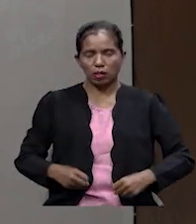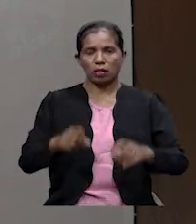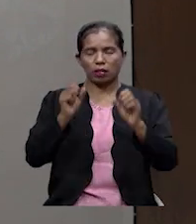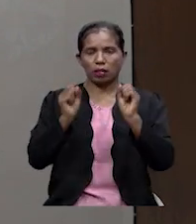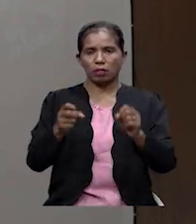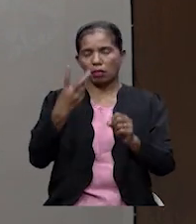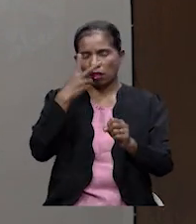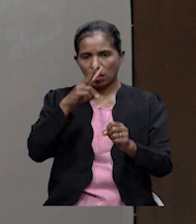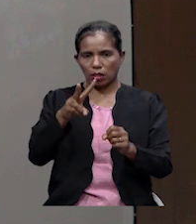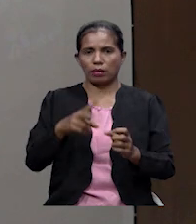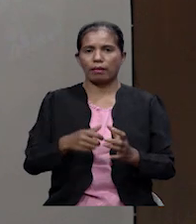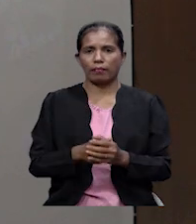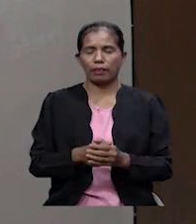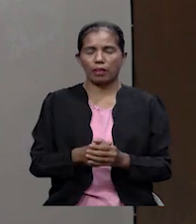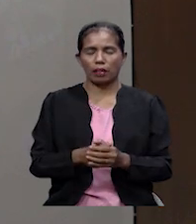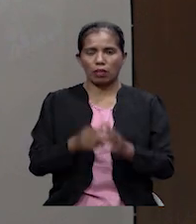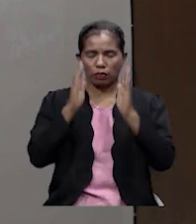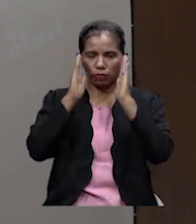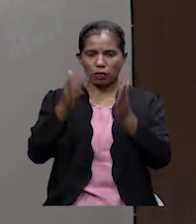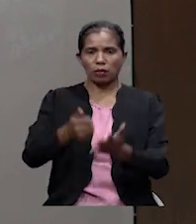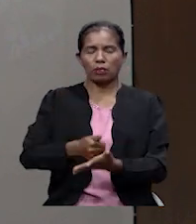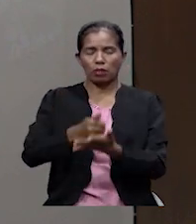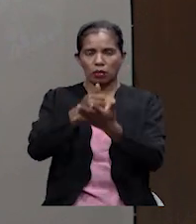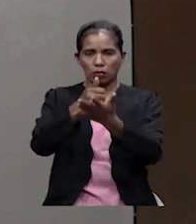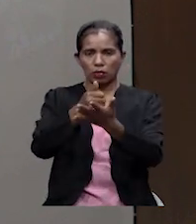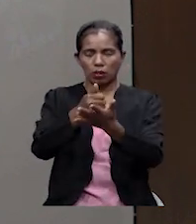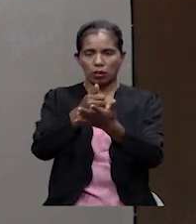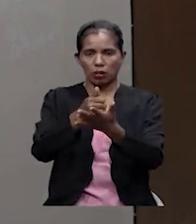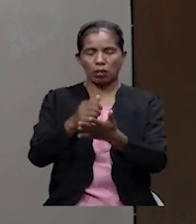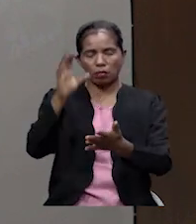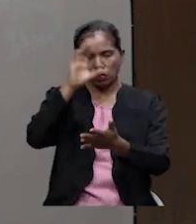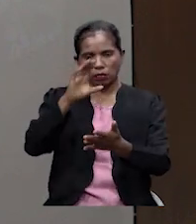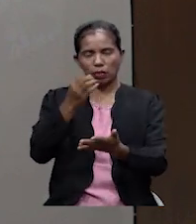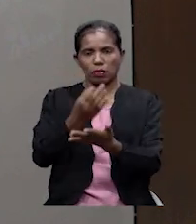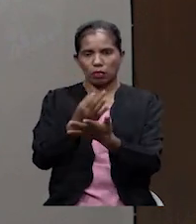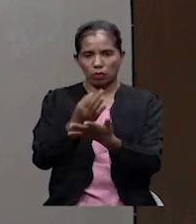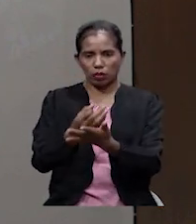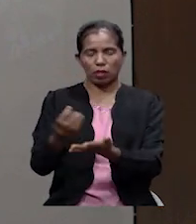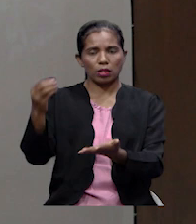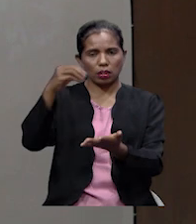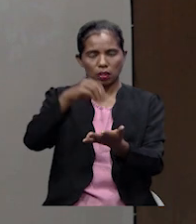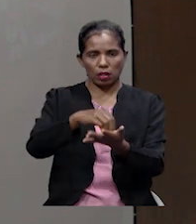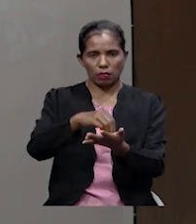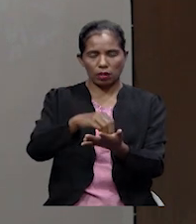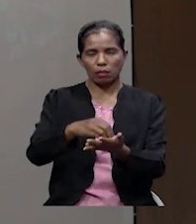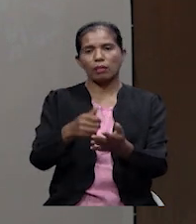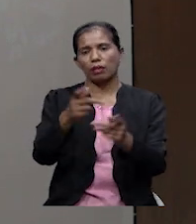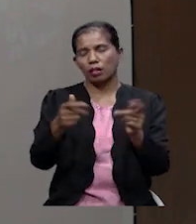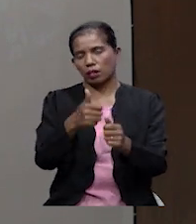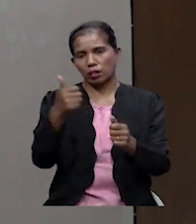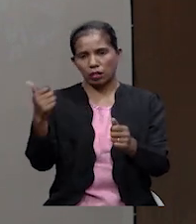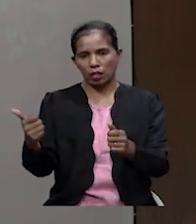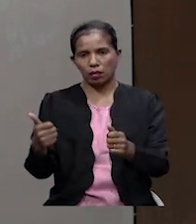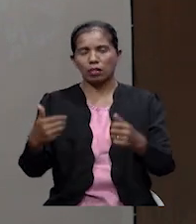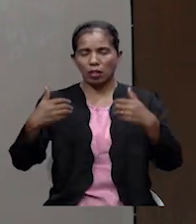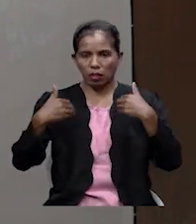atu hareka tak e a seriedade para apoio e buka fale osanir ne, aloka fale ba nebe karek, ose iha